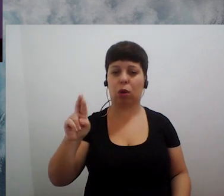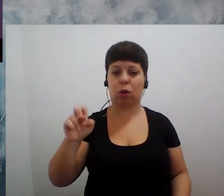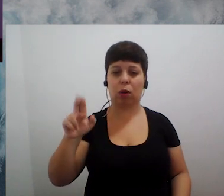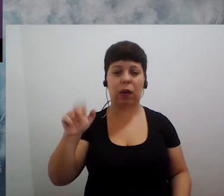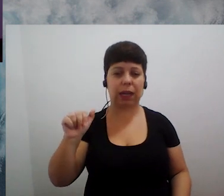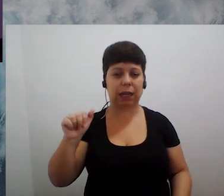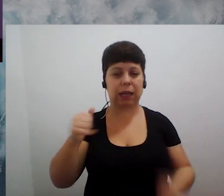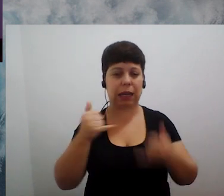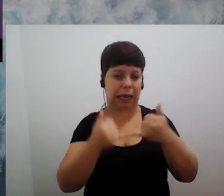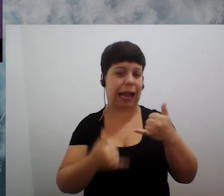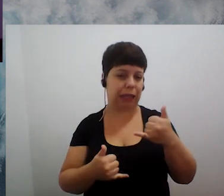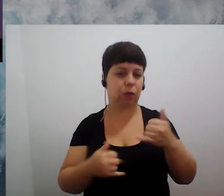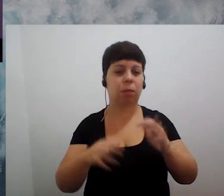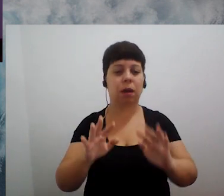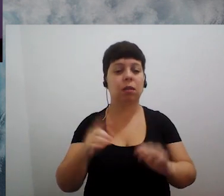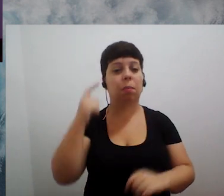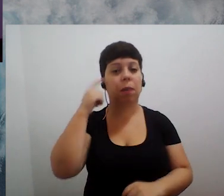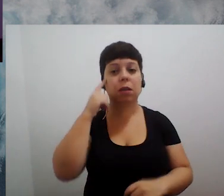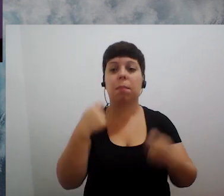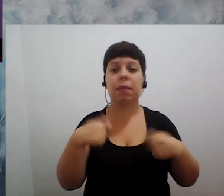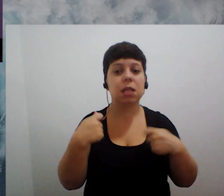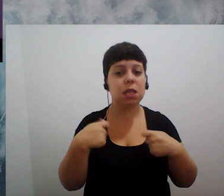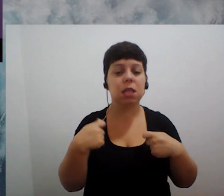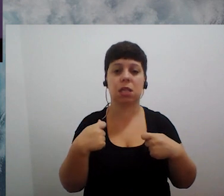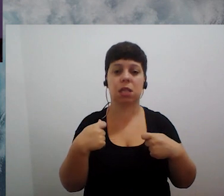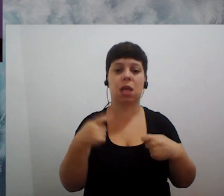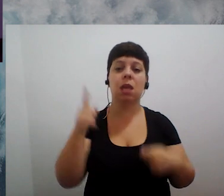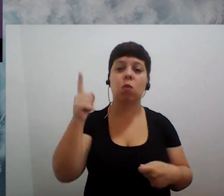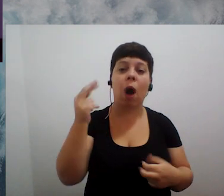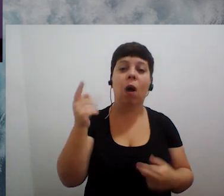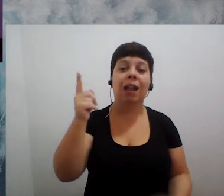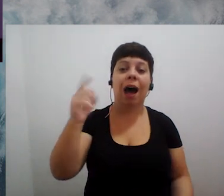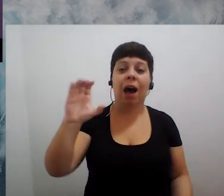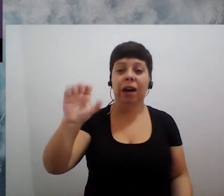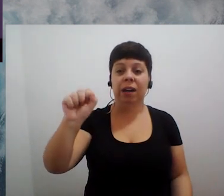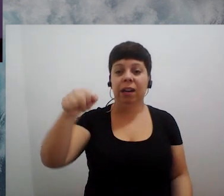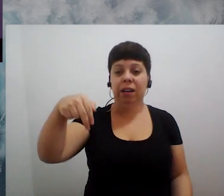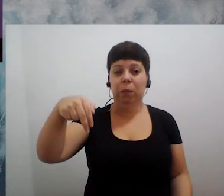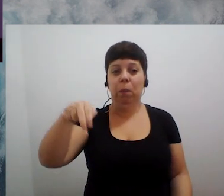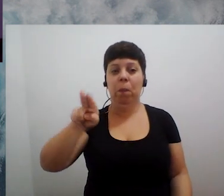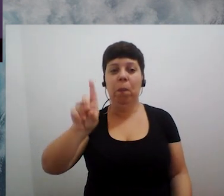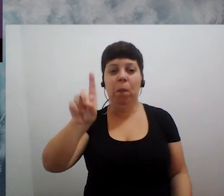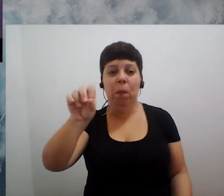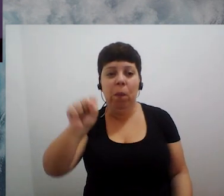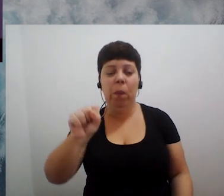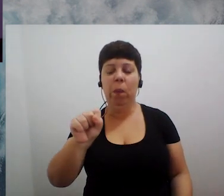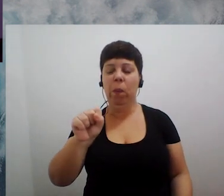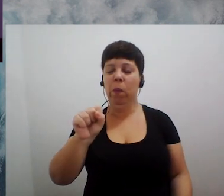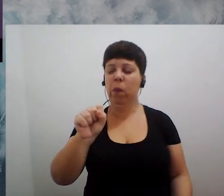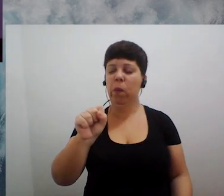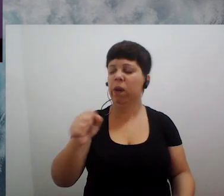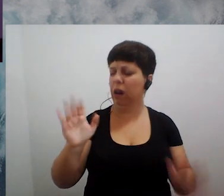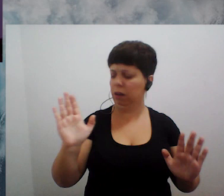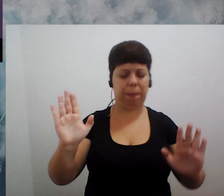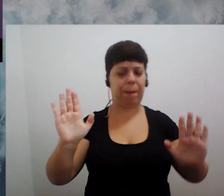Acho que a Lorena caiu. Mas eu acho que a gente precisa questionar isso, né? Assim como Canudos questionou isso, né?